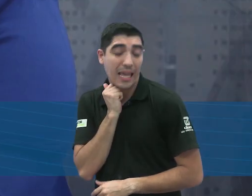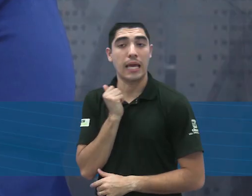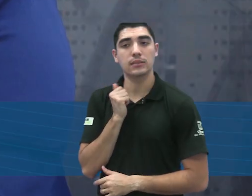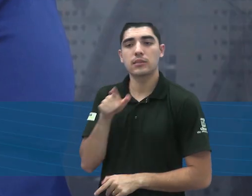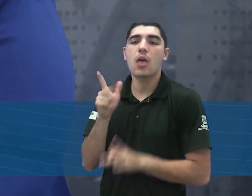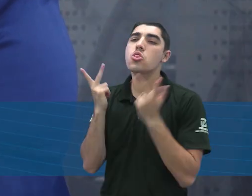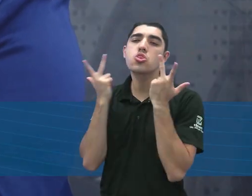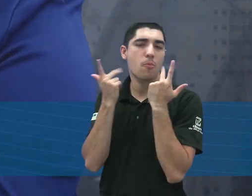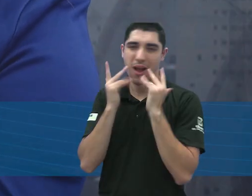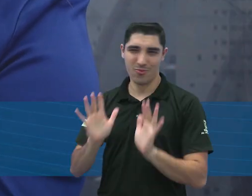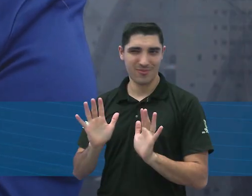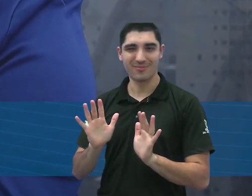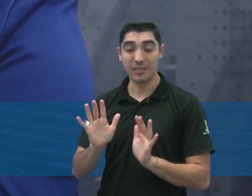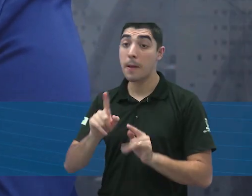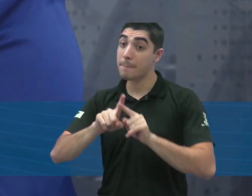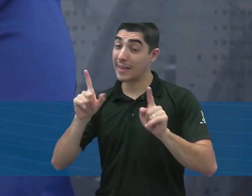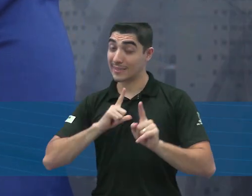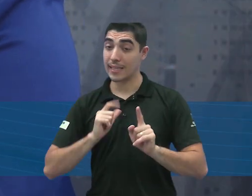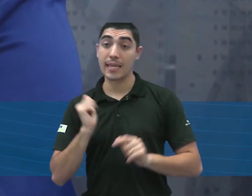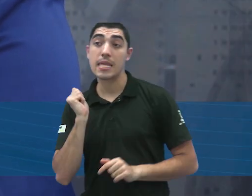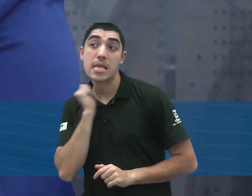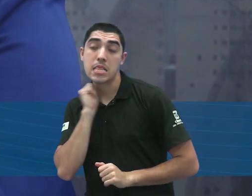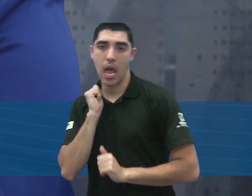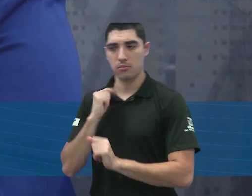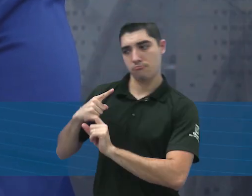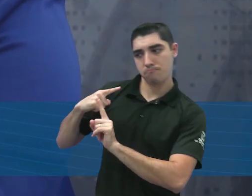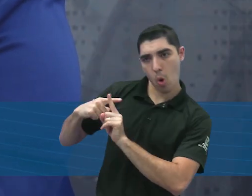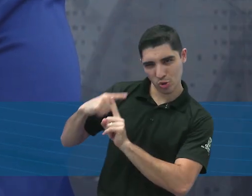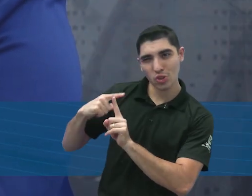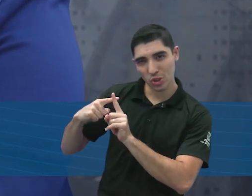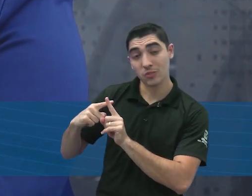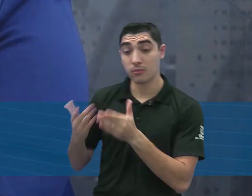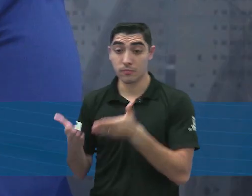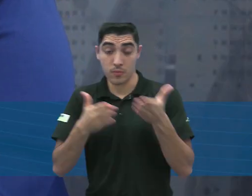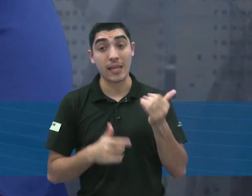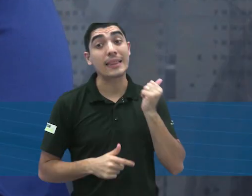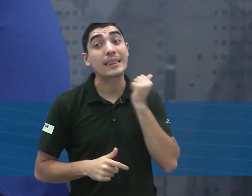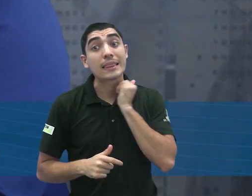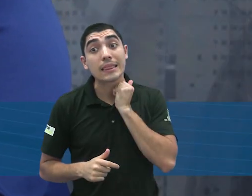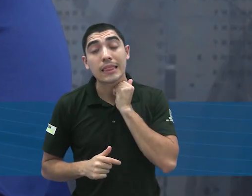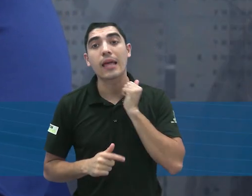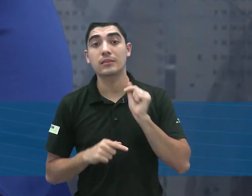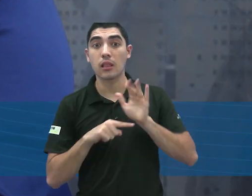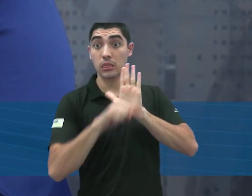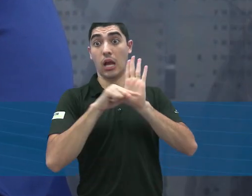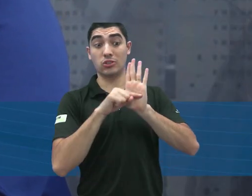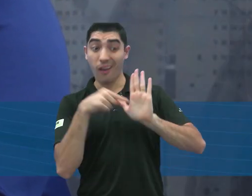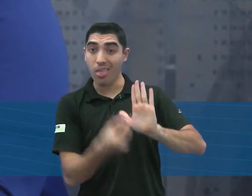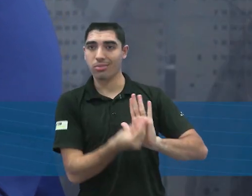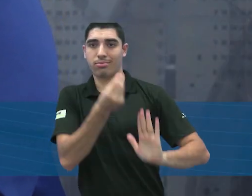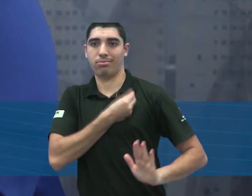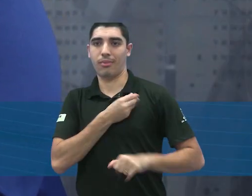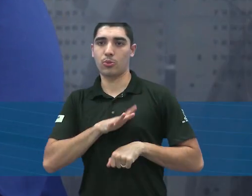estresse. A questão é o estresse positivo, que a gente costuma trabalhar muito na clínica, né, e o estresse aqui nos adoece, que